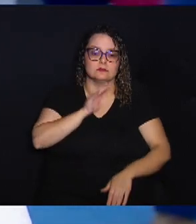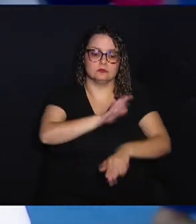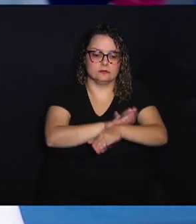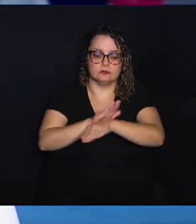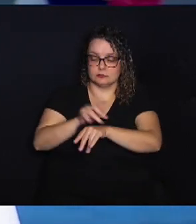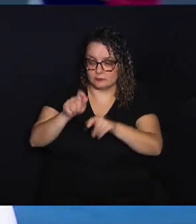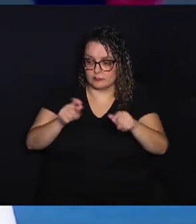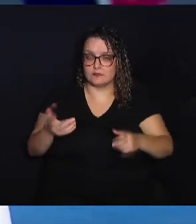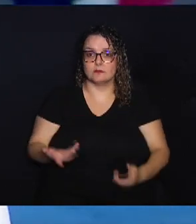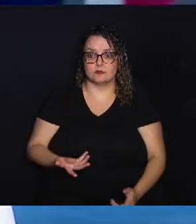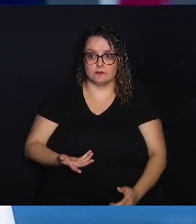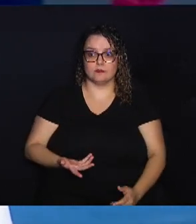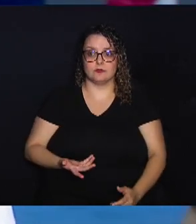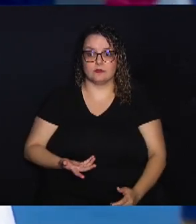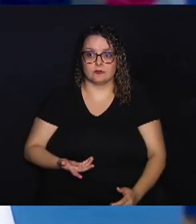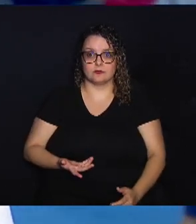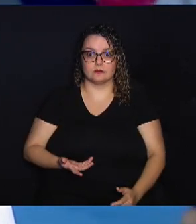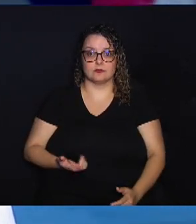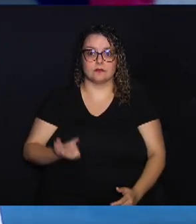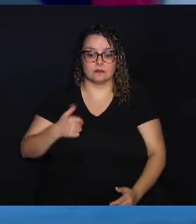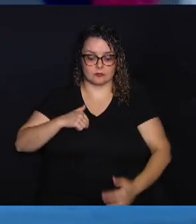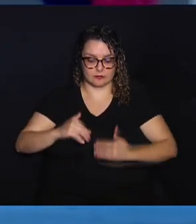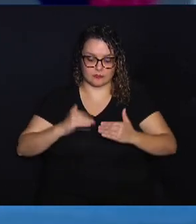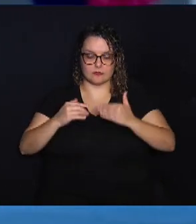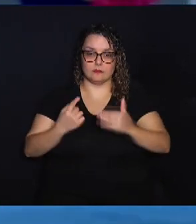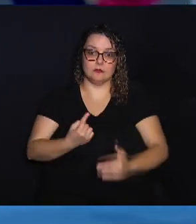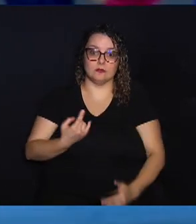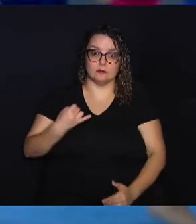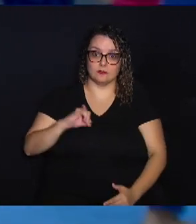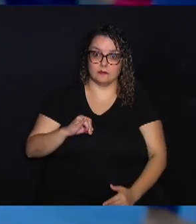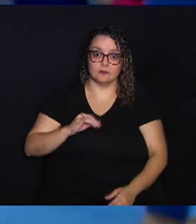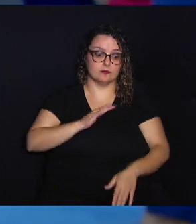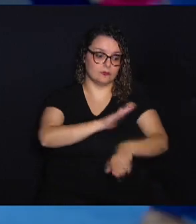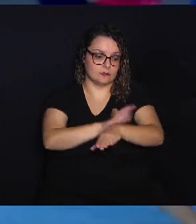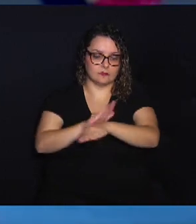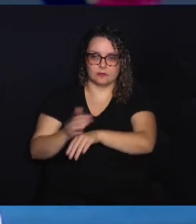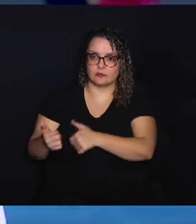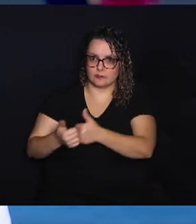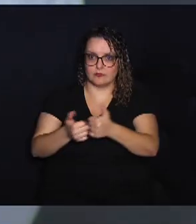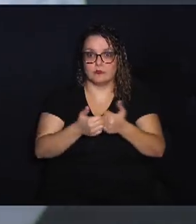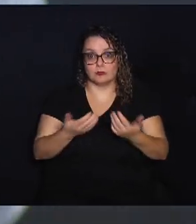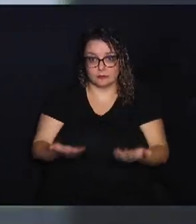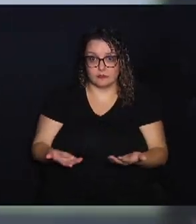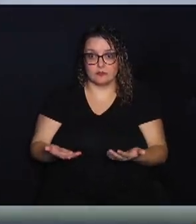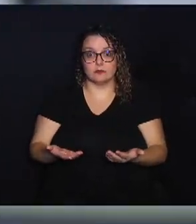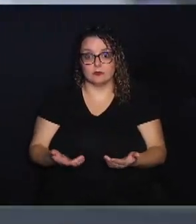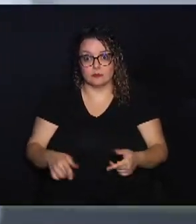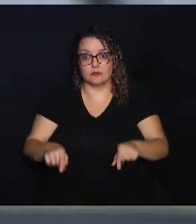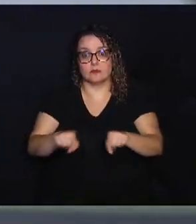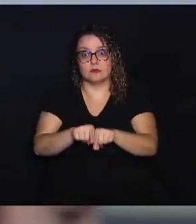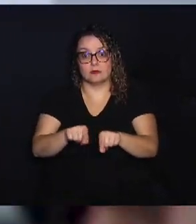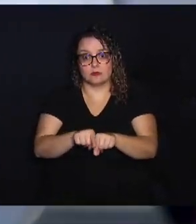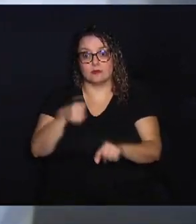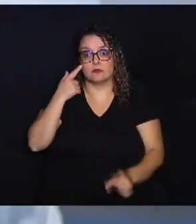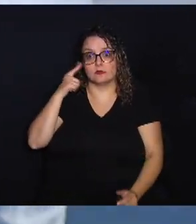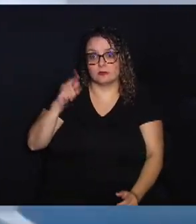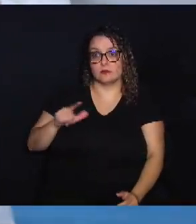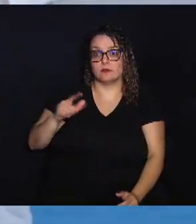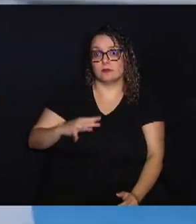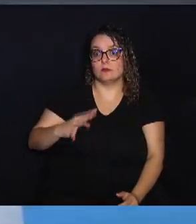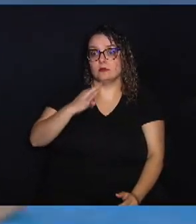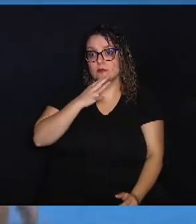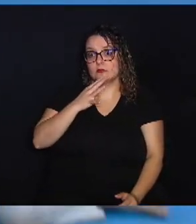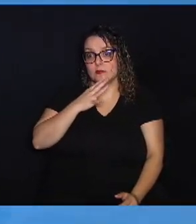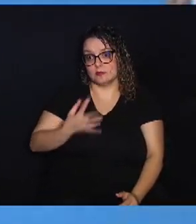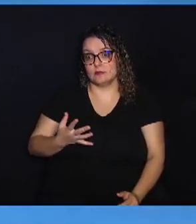próximo, de não adianta eu me desenvolver sozinha, sendo que eu não ajudo quem está próximo a mim. E também, logicamente, conhecer